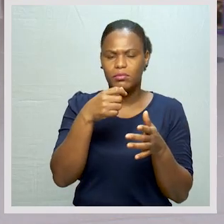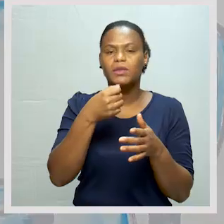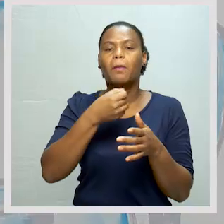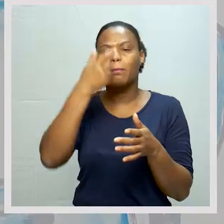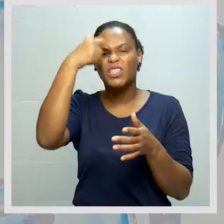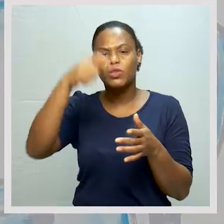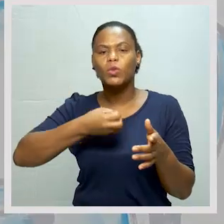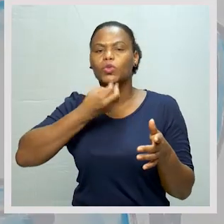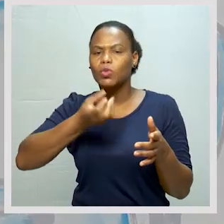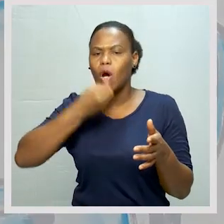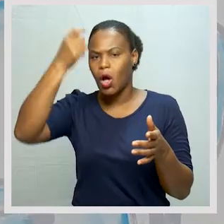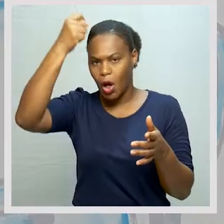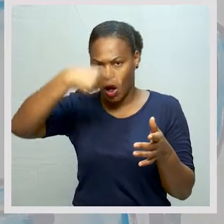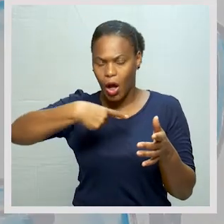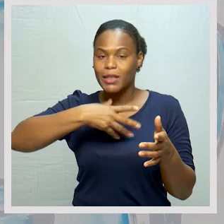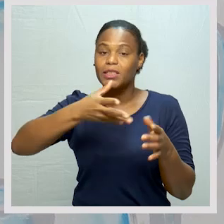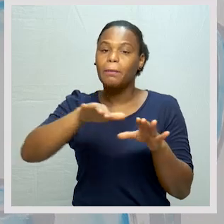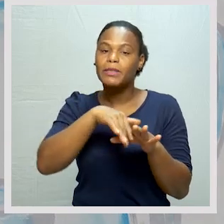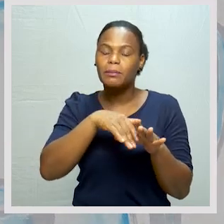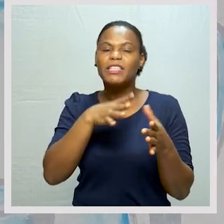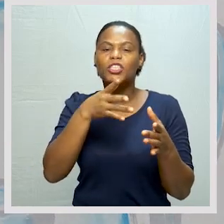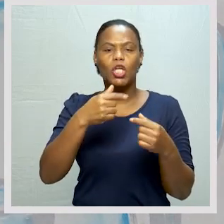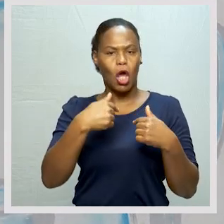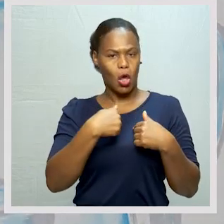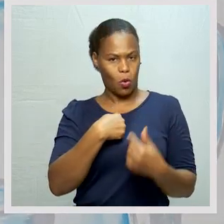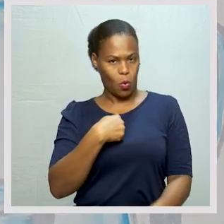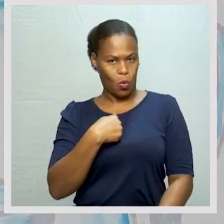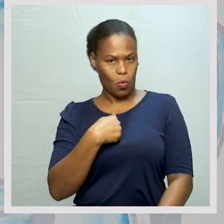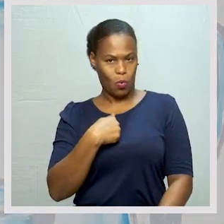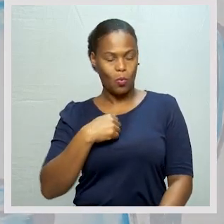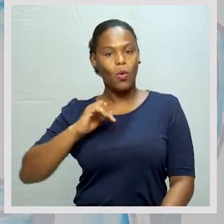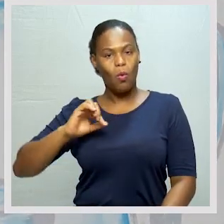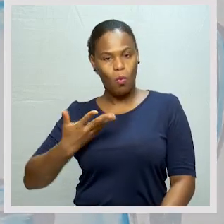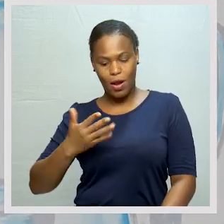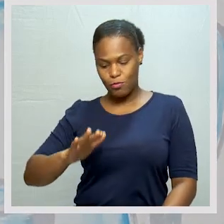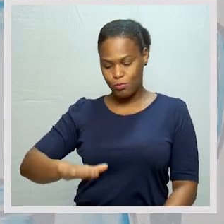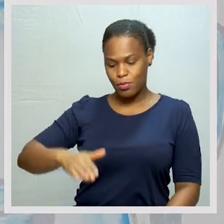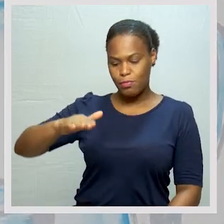participante, onde inicia-se eu quando for grande. Aqui, o eu.